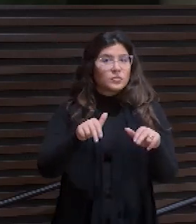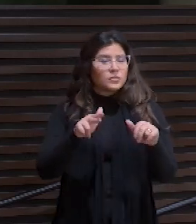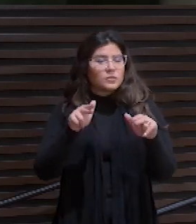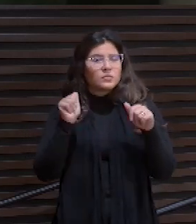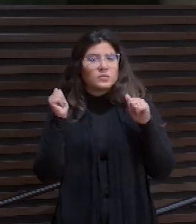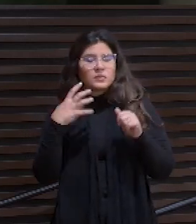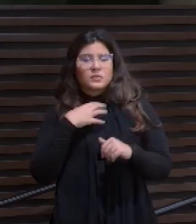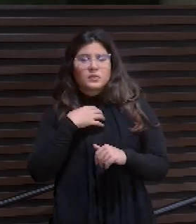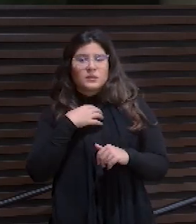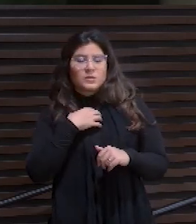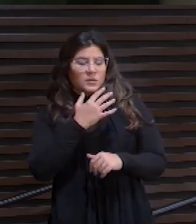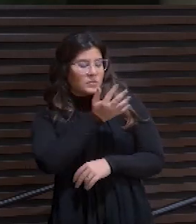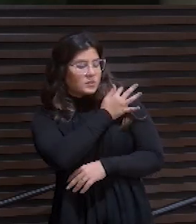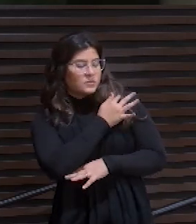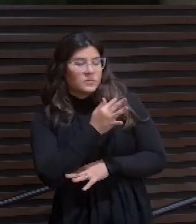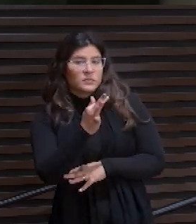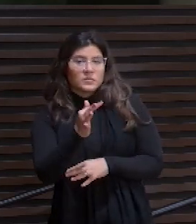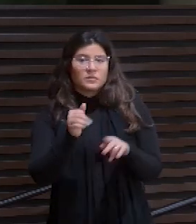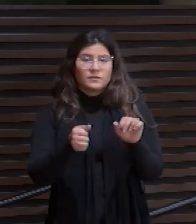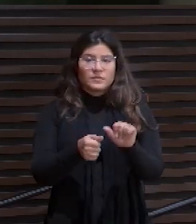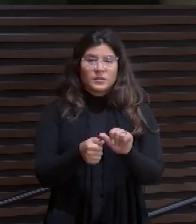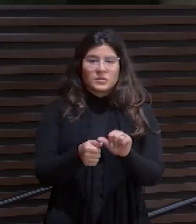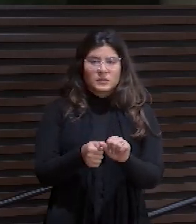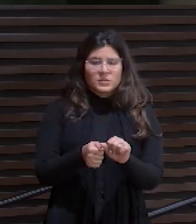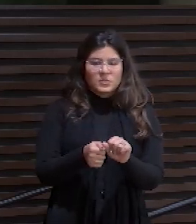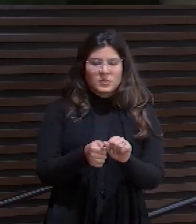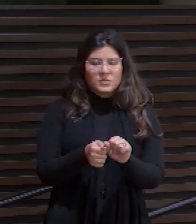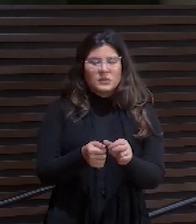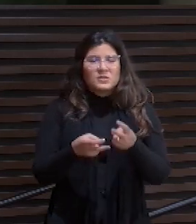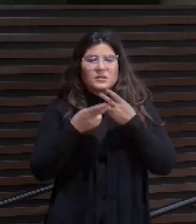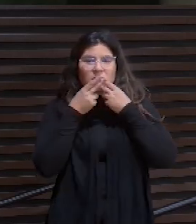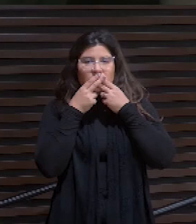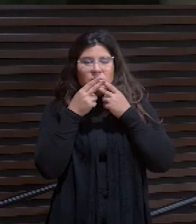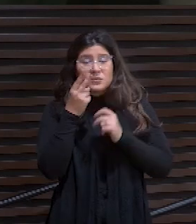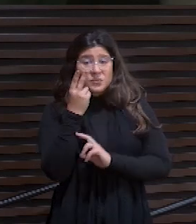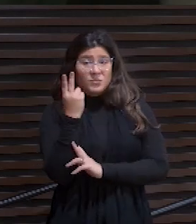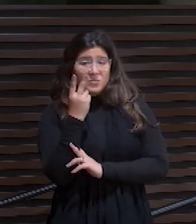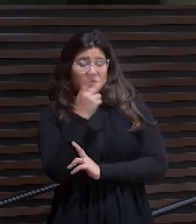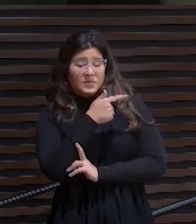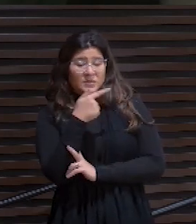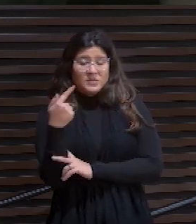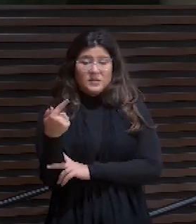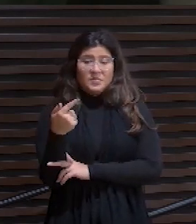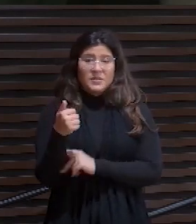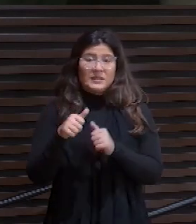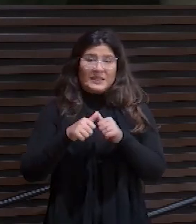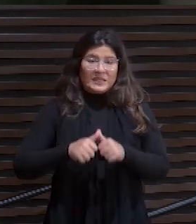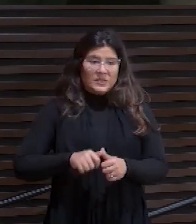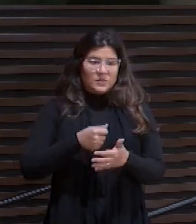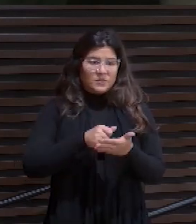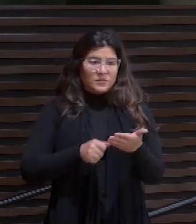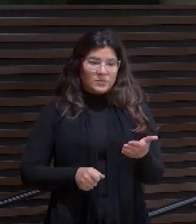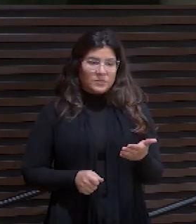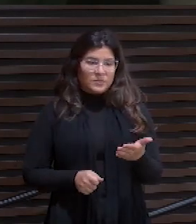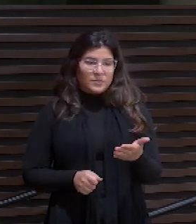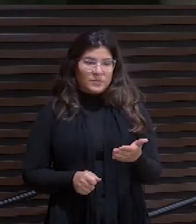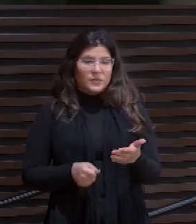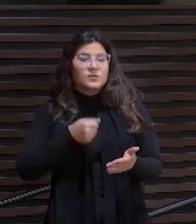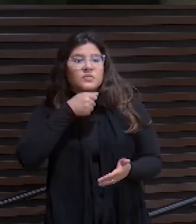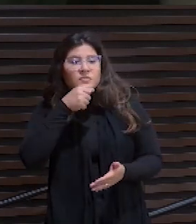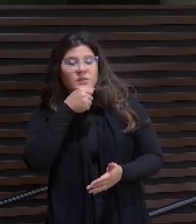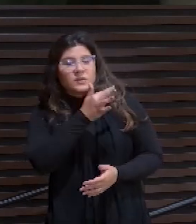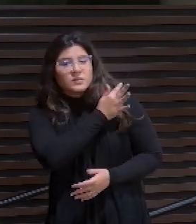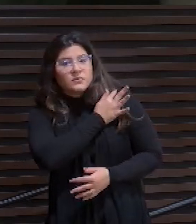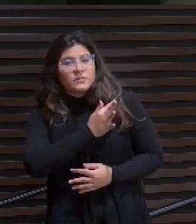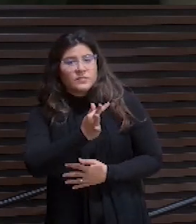fariseus faziam, porque eles exigiam dos outros jejum 2 vezes por semana. Isso está nos escritos dos anciãos farisaicos, e quando